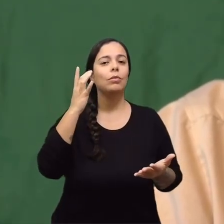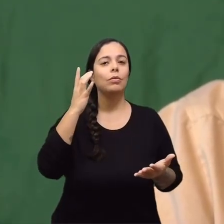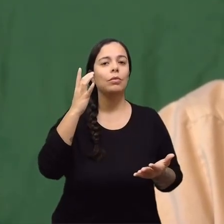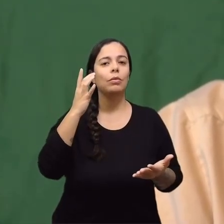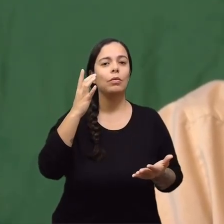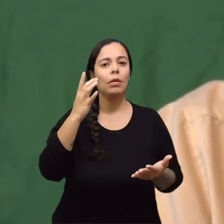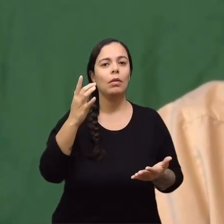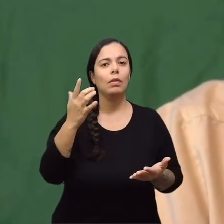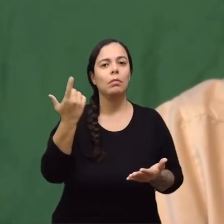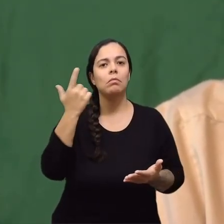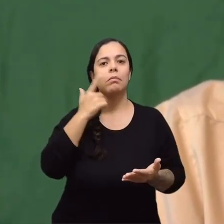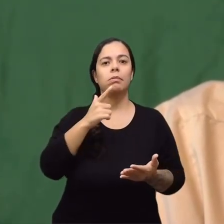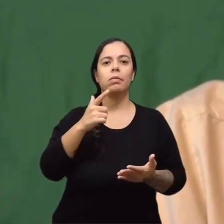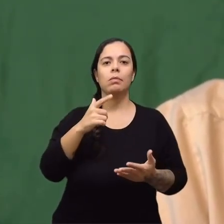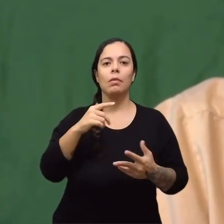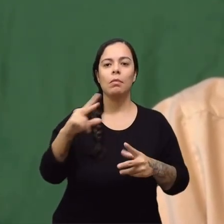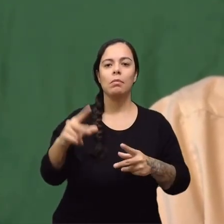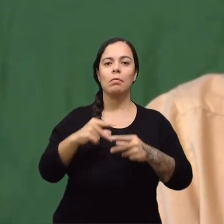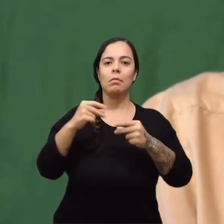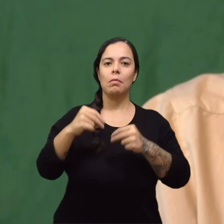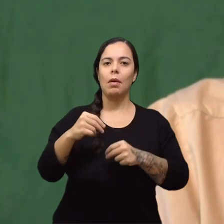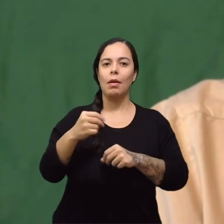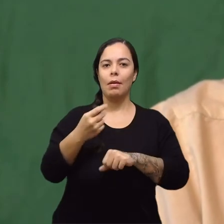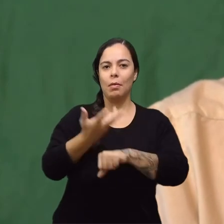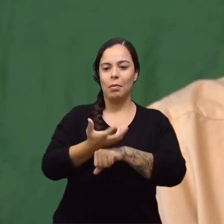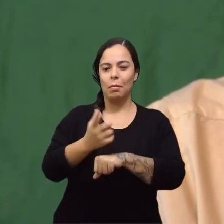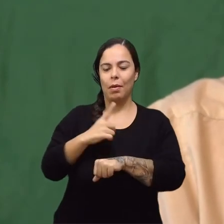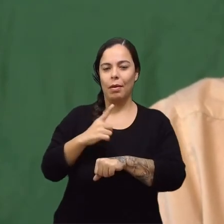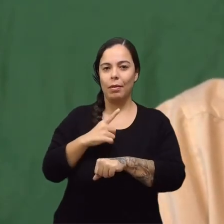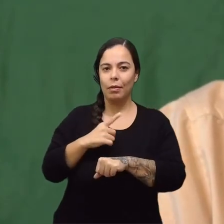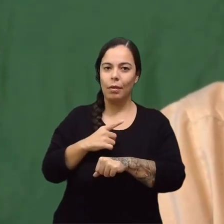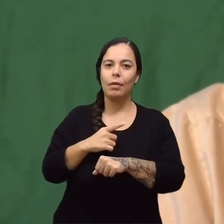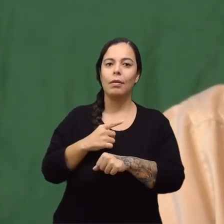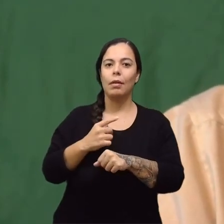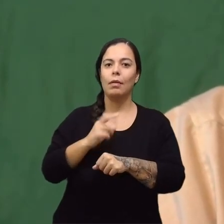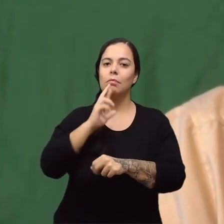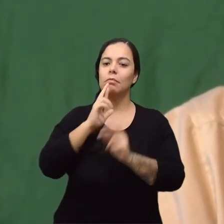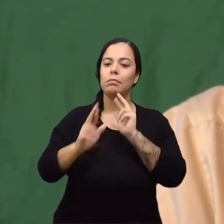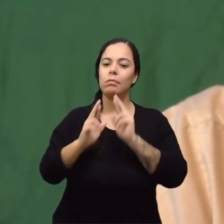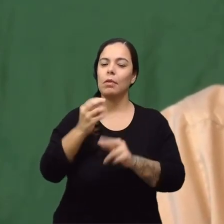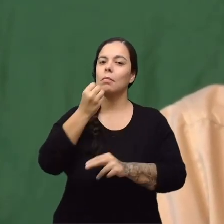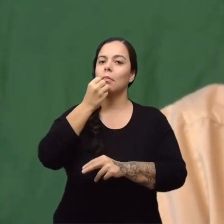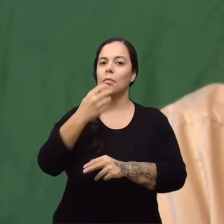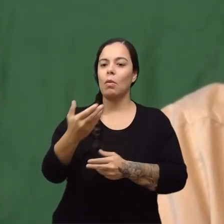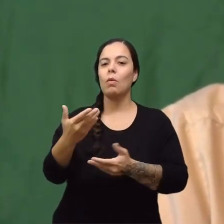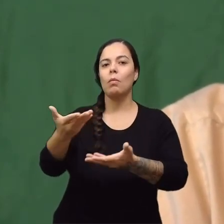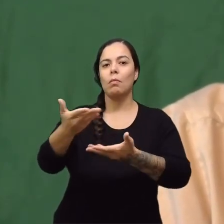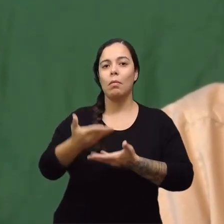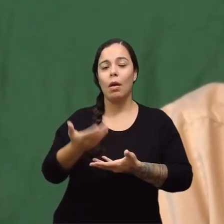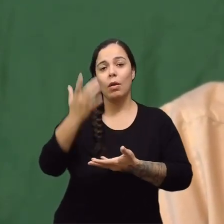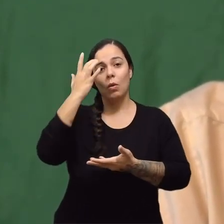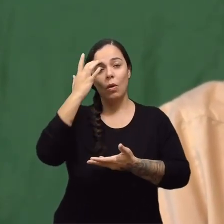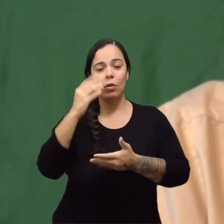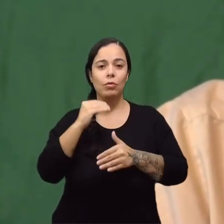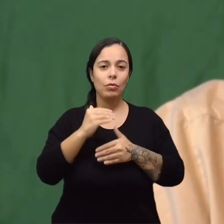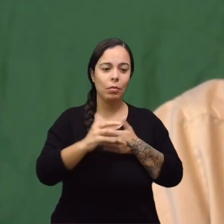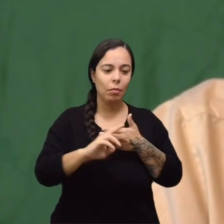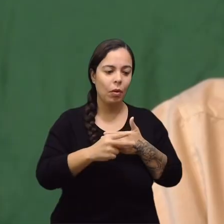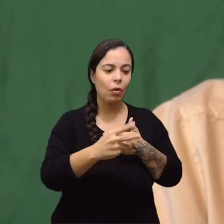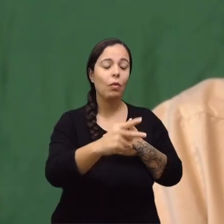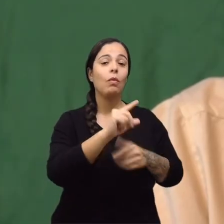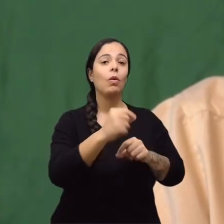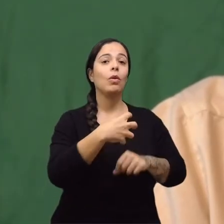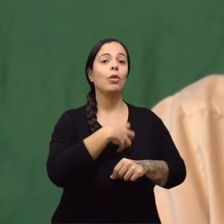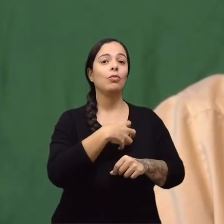esse é um dos grandes ganhos, um dos grandes méritos que o PESET está tendo com essa pesquisa, e que eu acho que vai